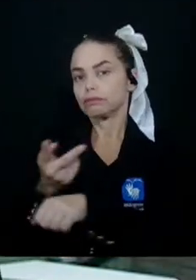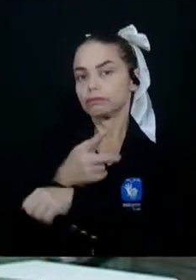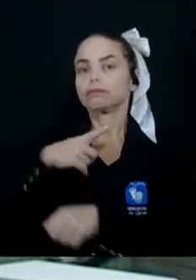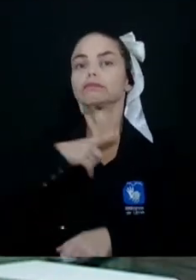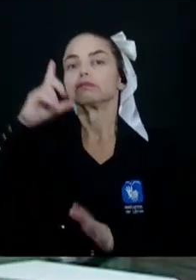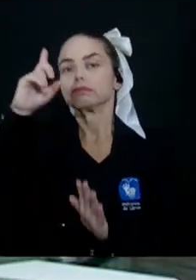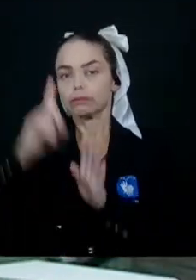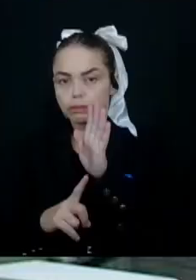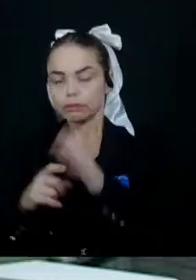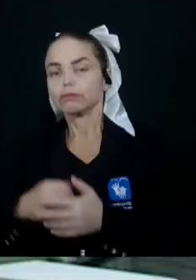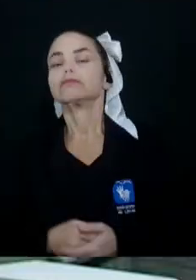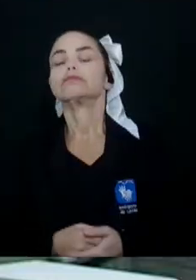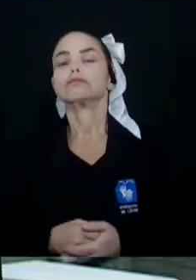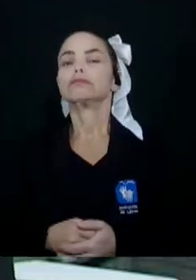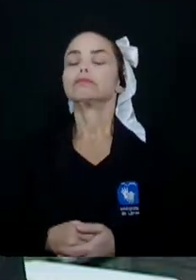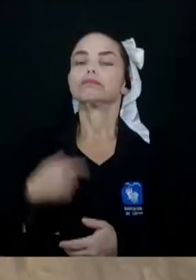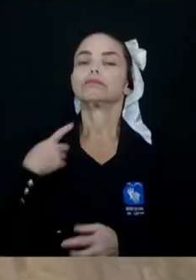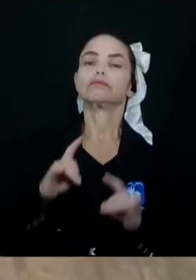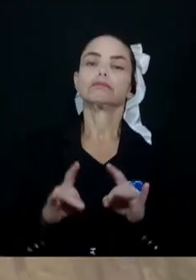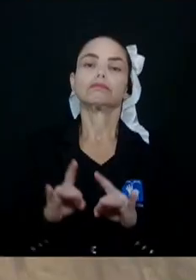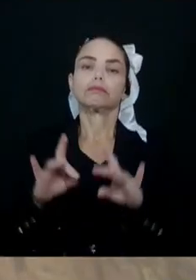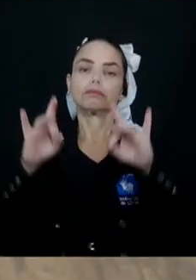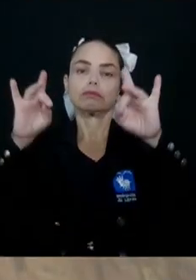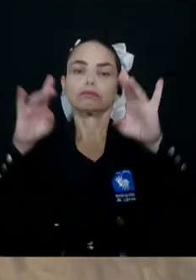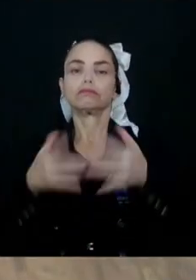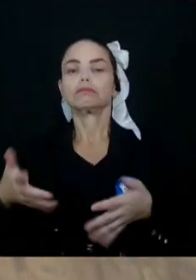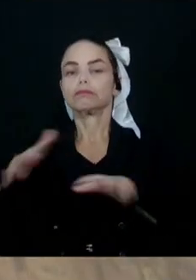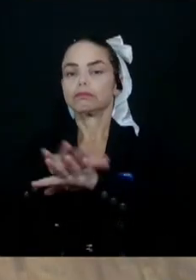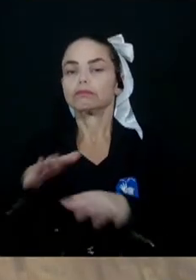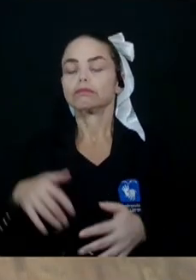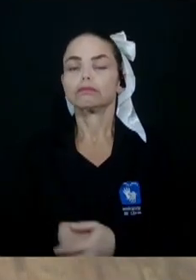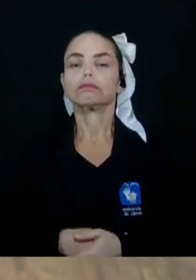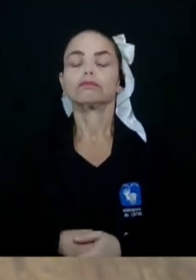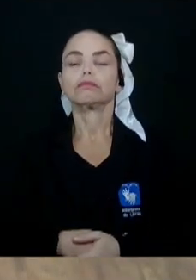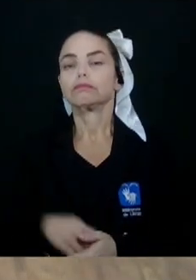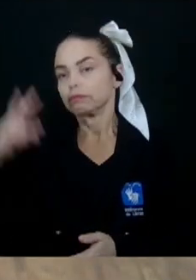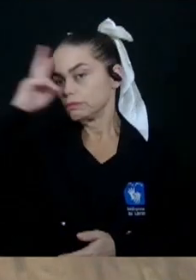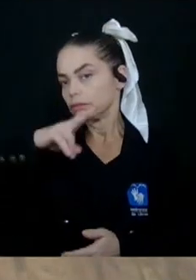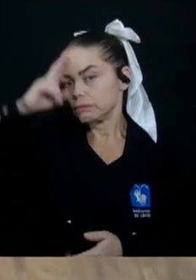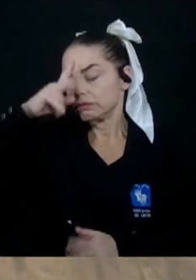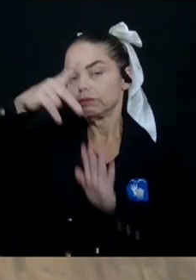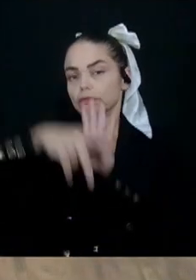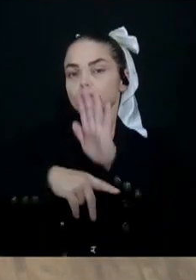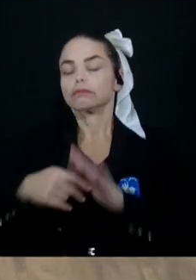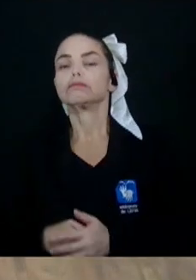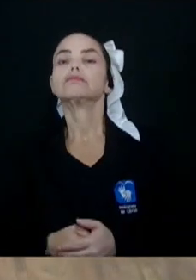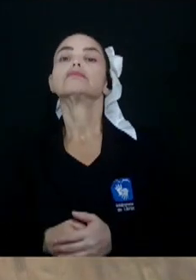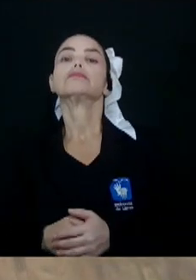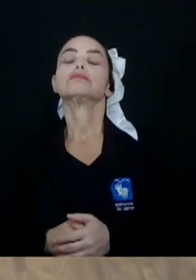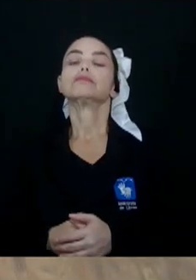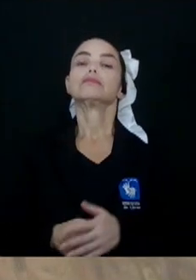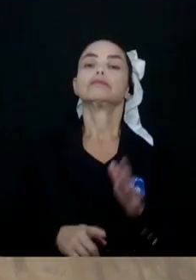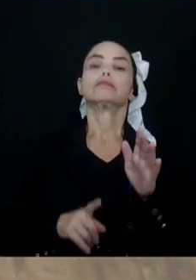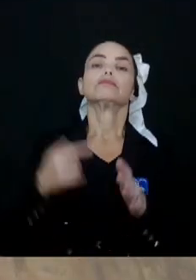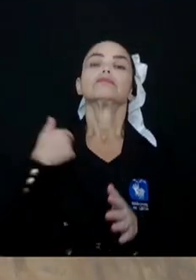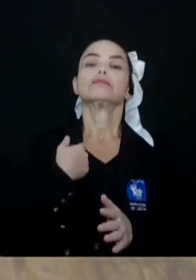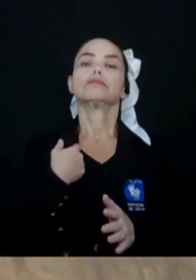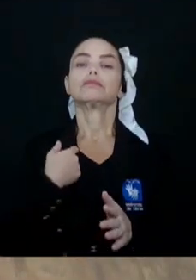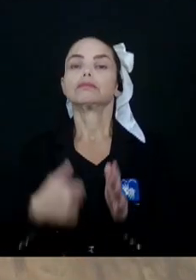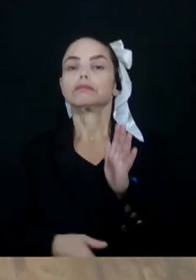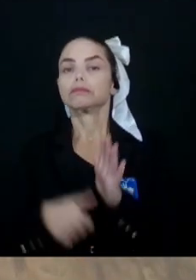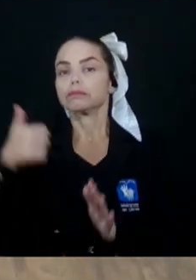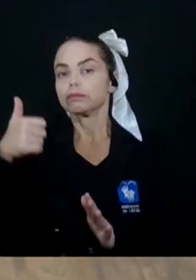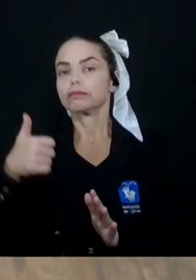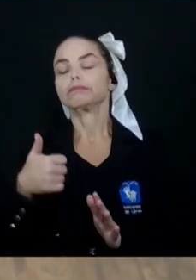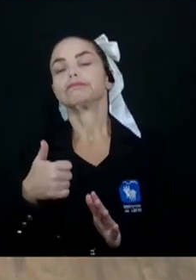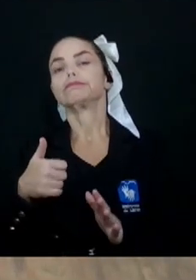um local exclusivo e inclusivo. A gente lembra que os projetos protocolados na Câmara devem passar ainda pelas